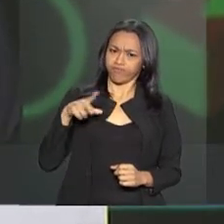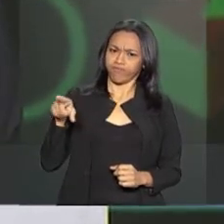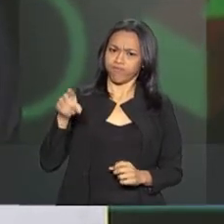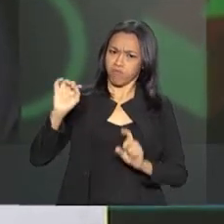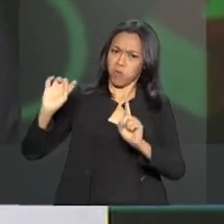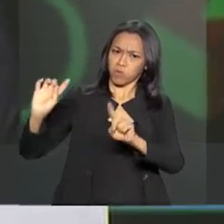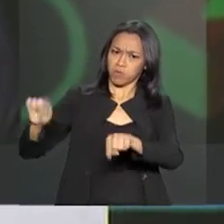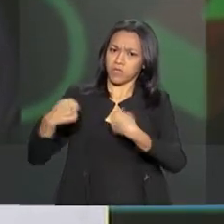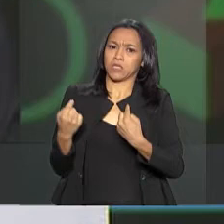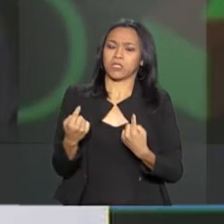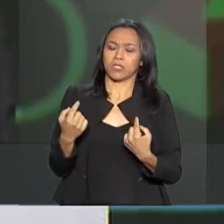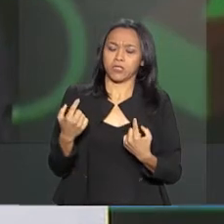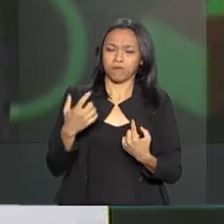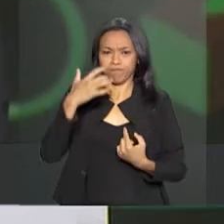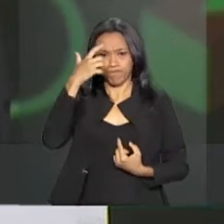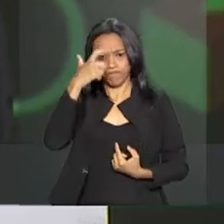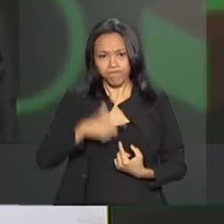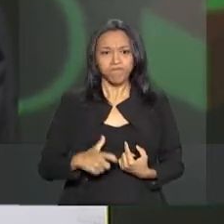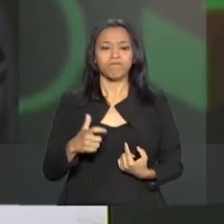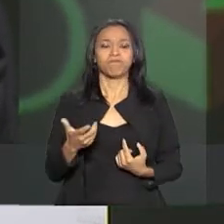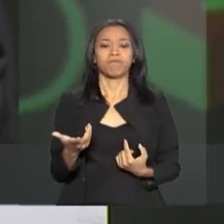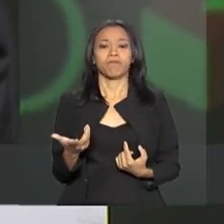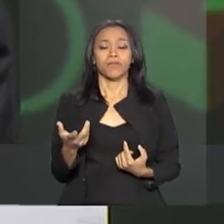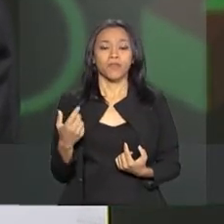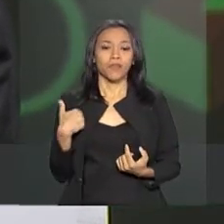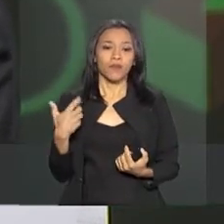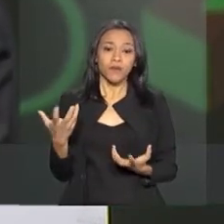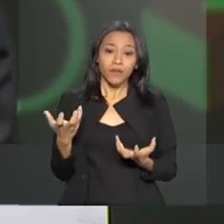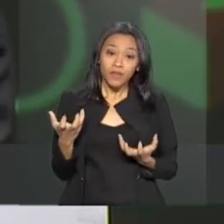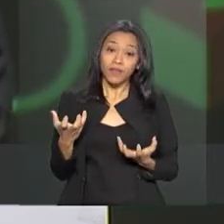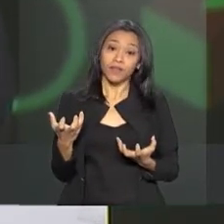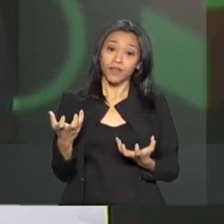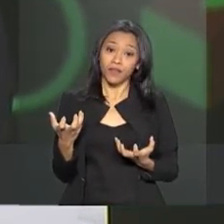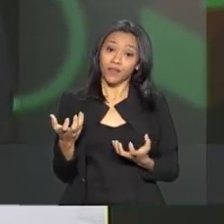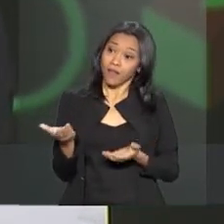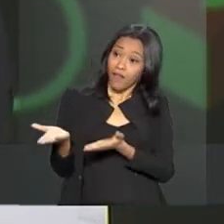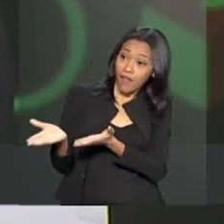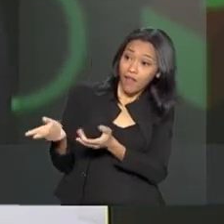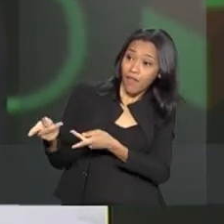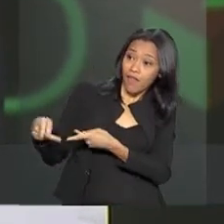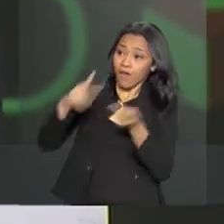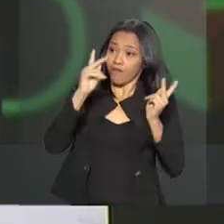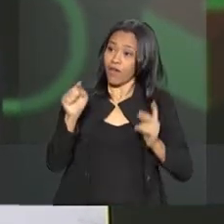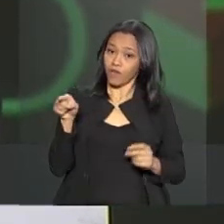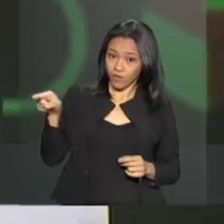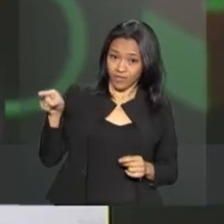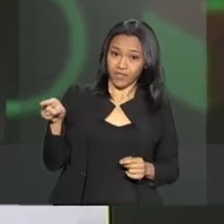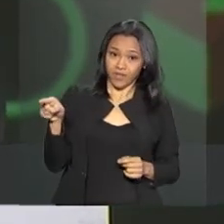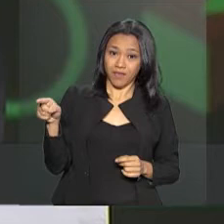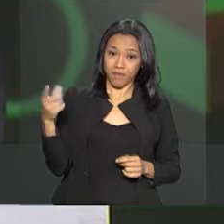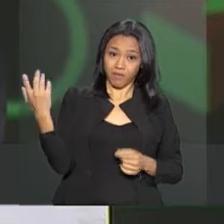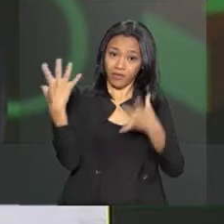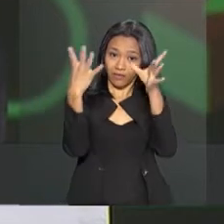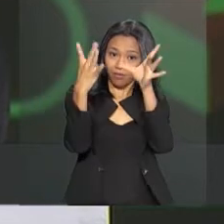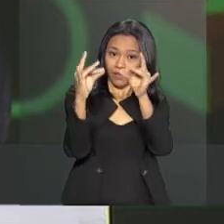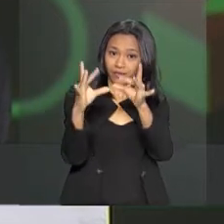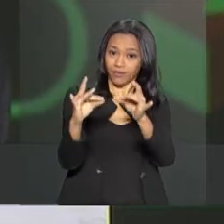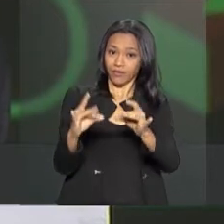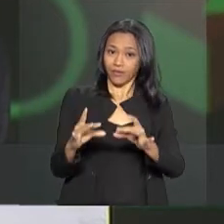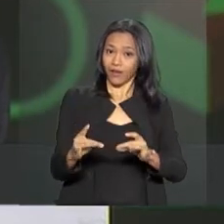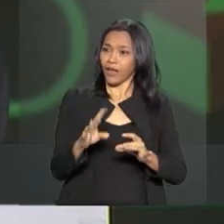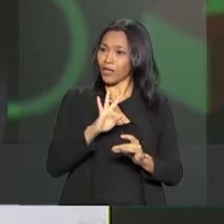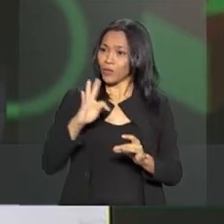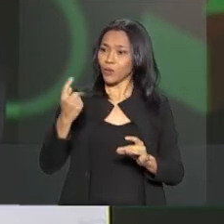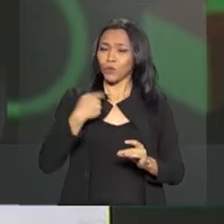diria que eu apreciaria levá-lo em todos os eventos para você fazer esse relato.